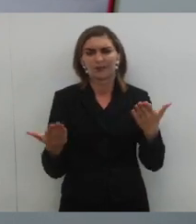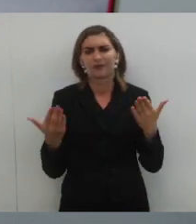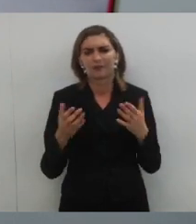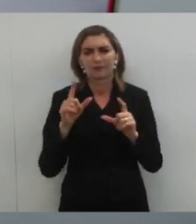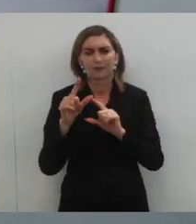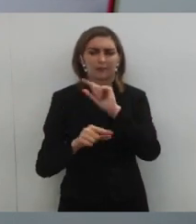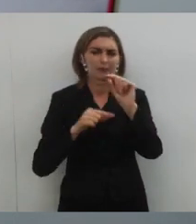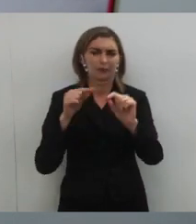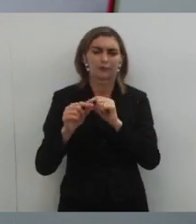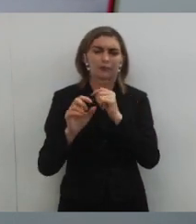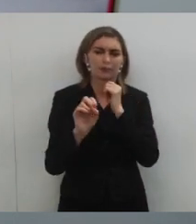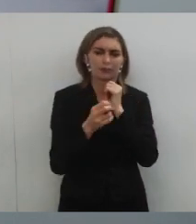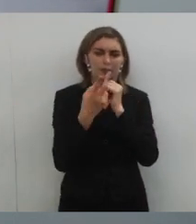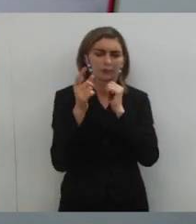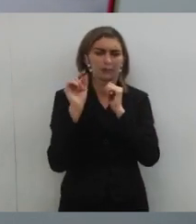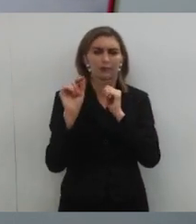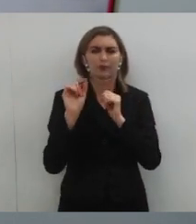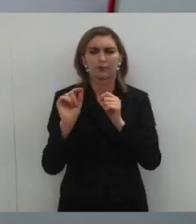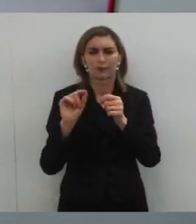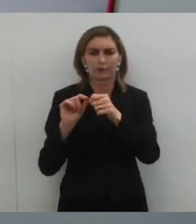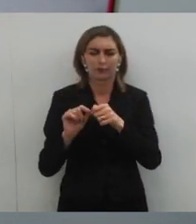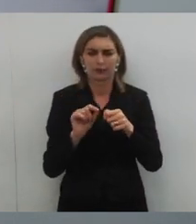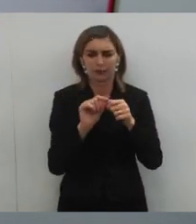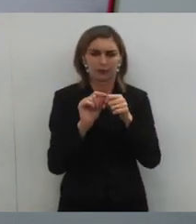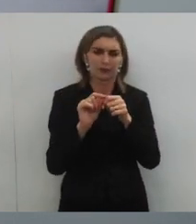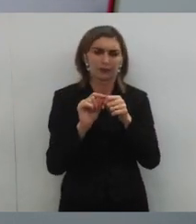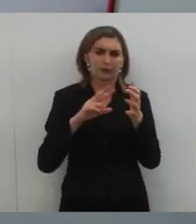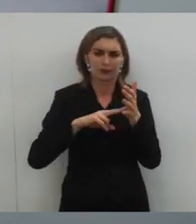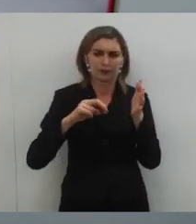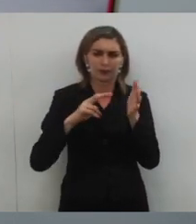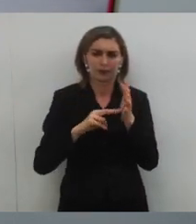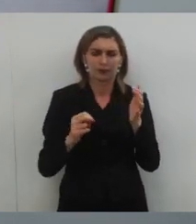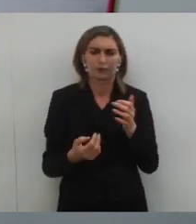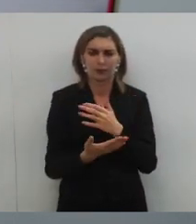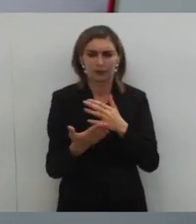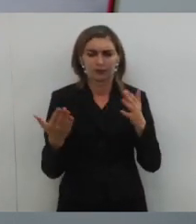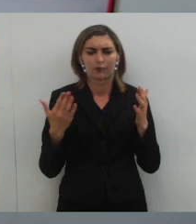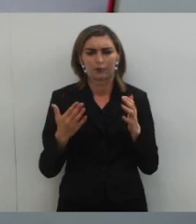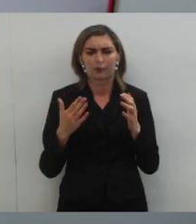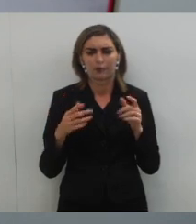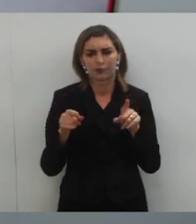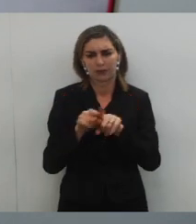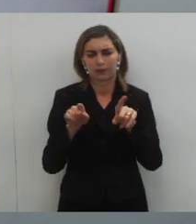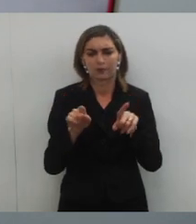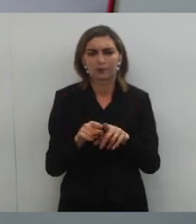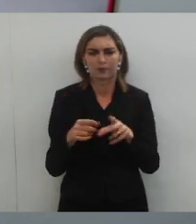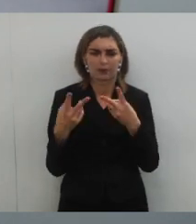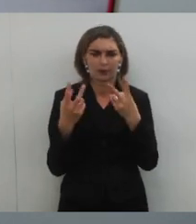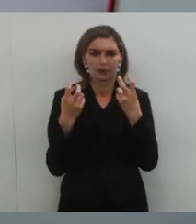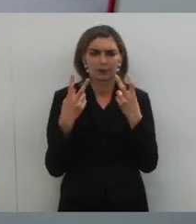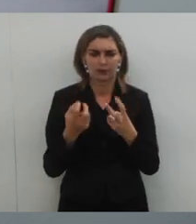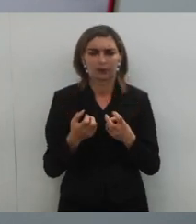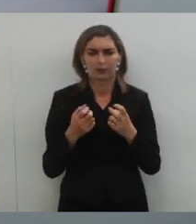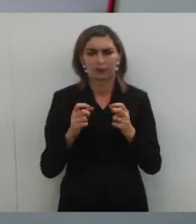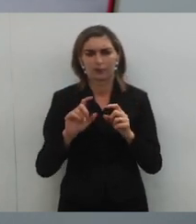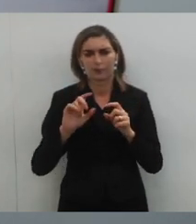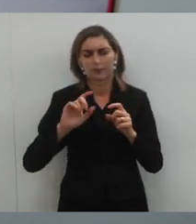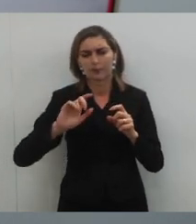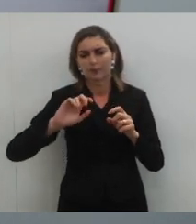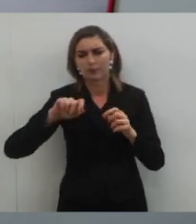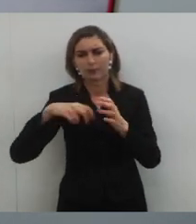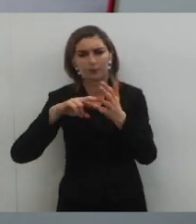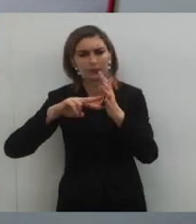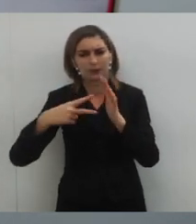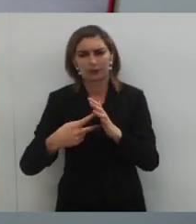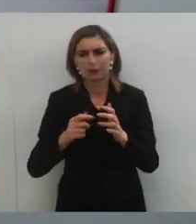o que ou quem executa a ação verbal, né? E também perceber os sentidos